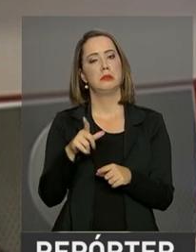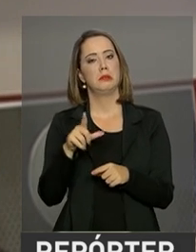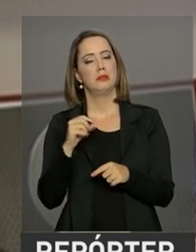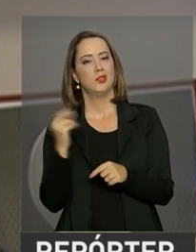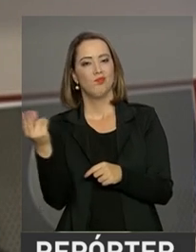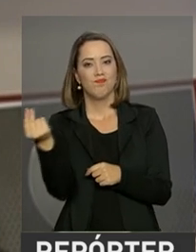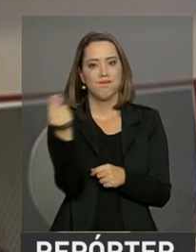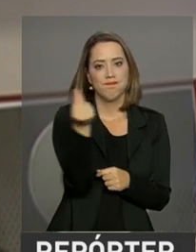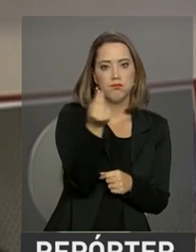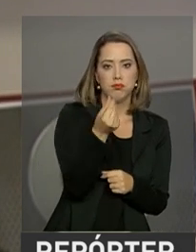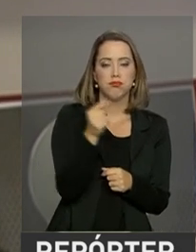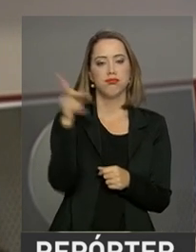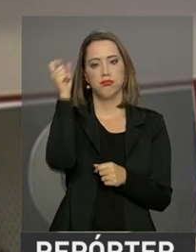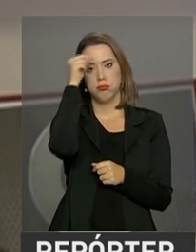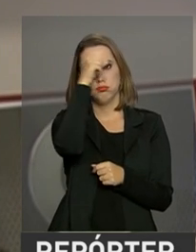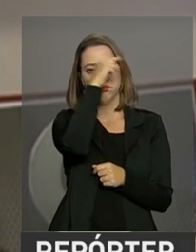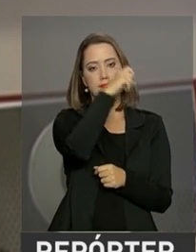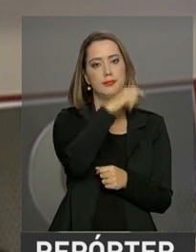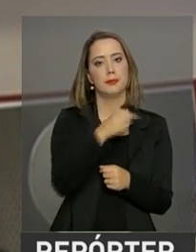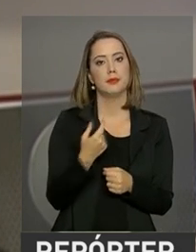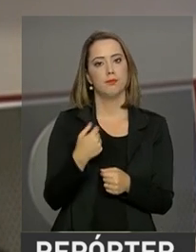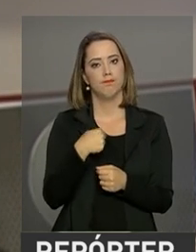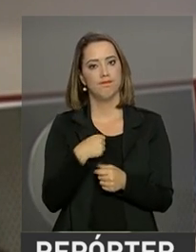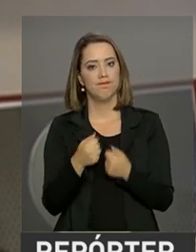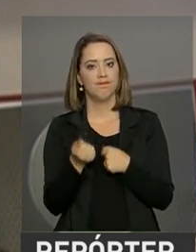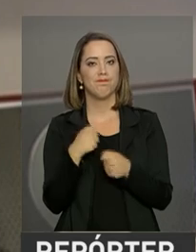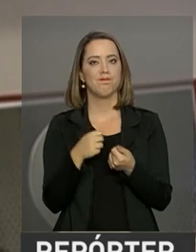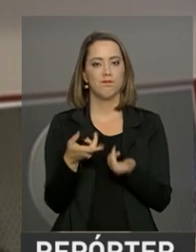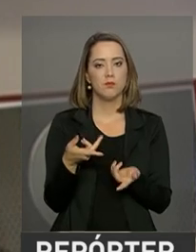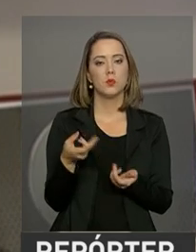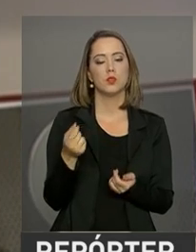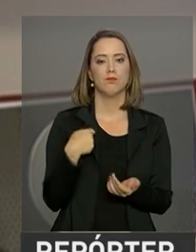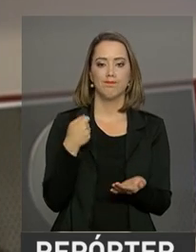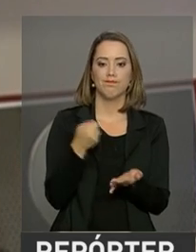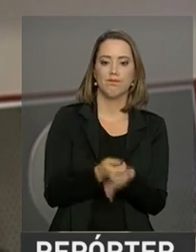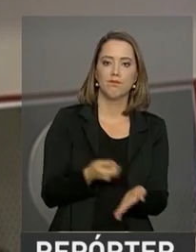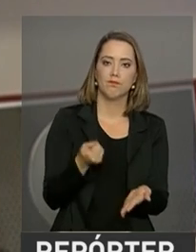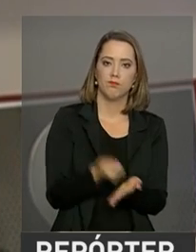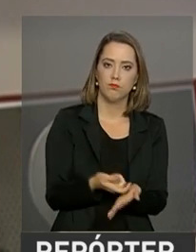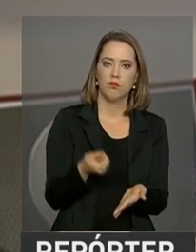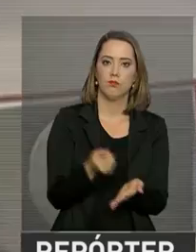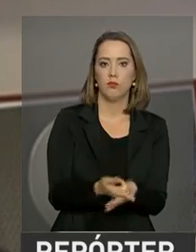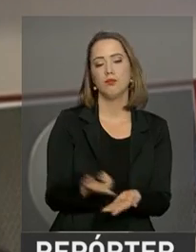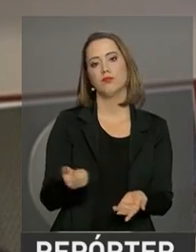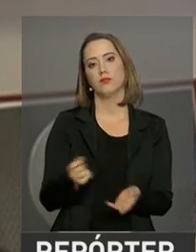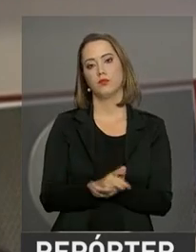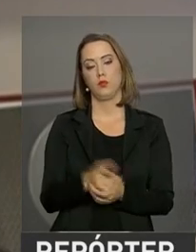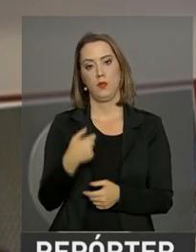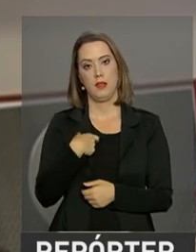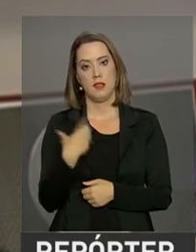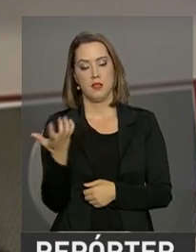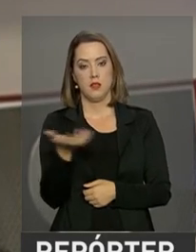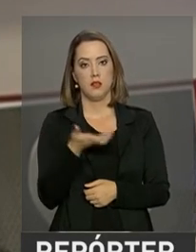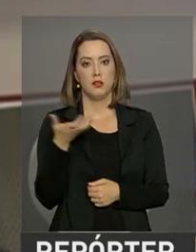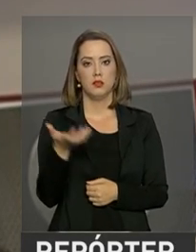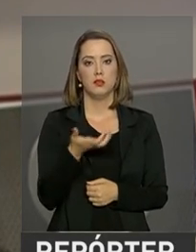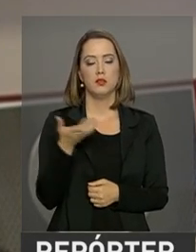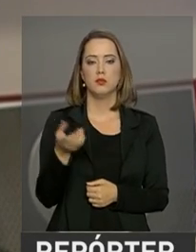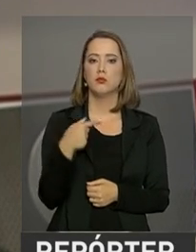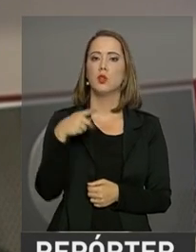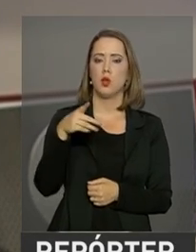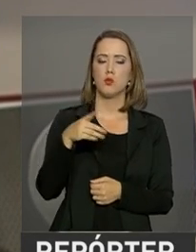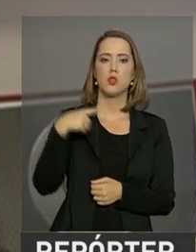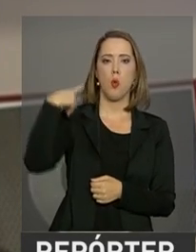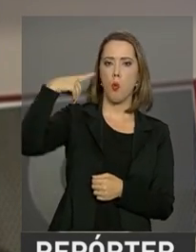financeiramente seria de eu e poder bancar essa Universidade Eu quero ser a advogado